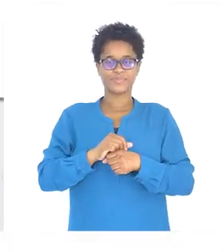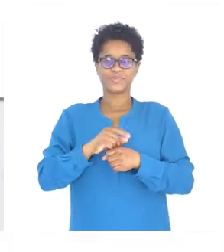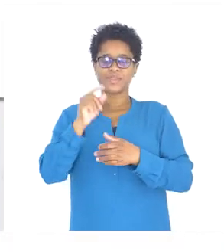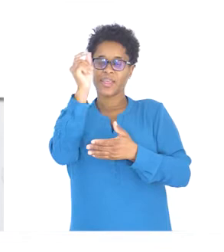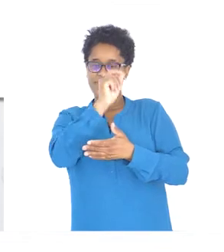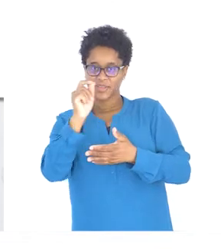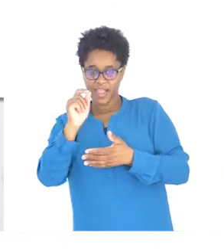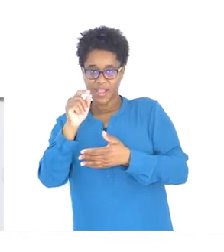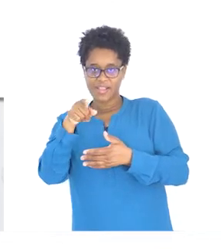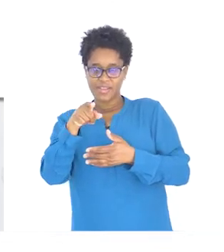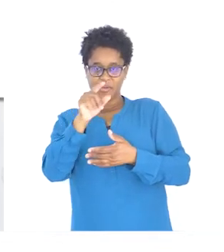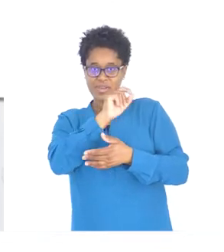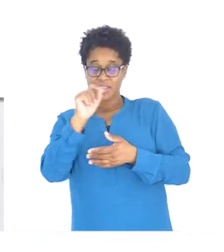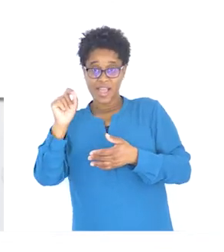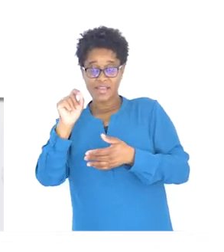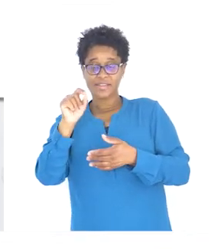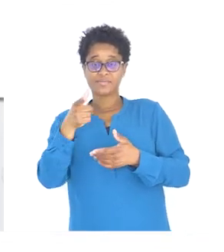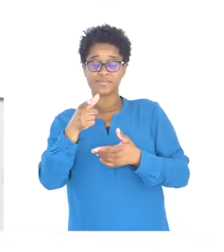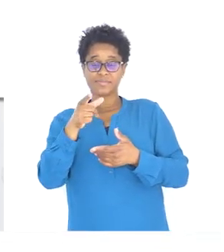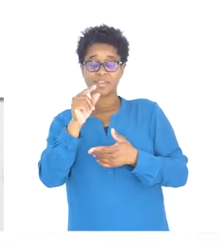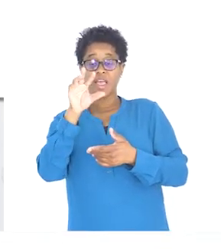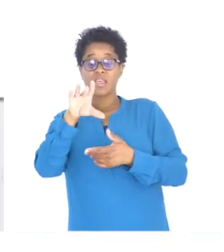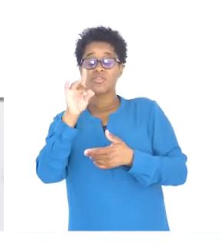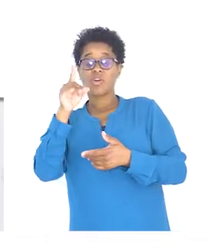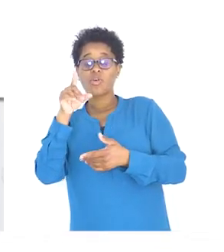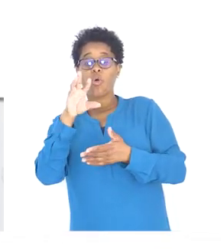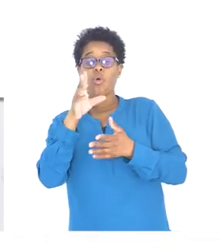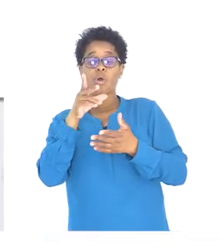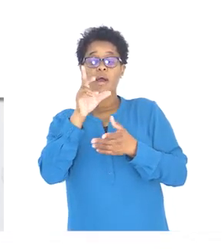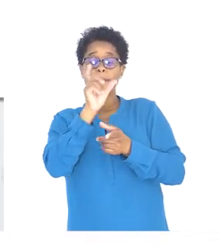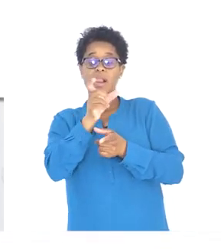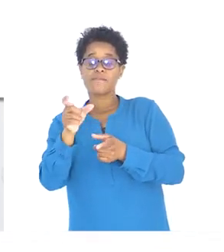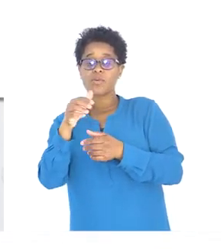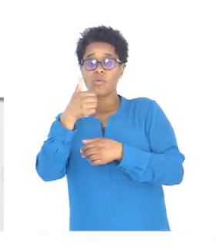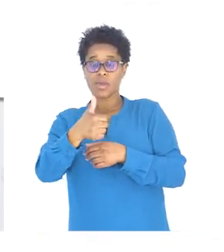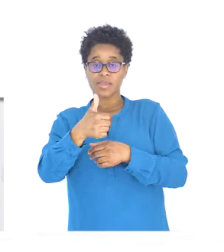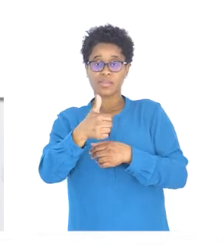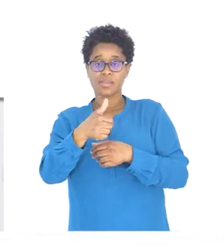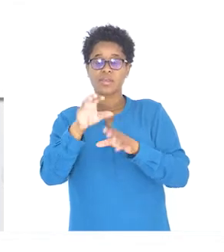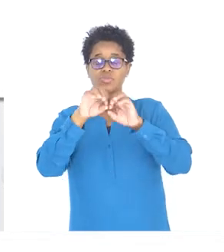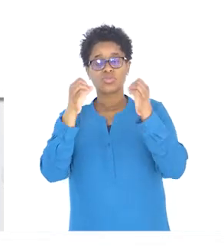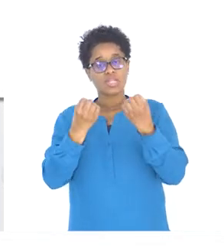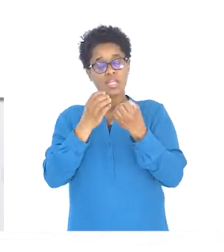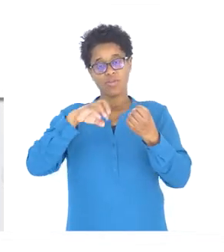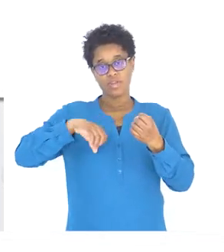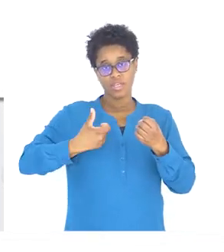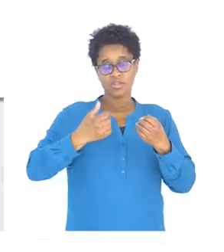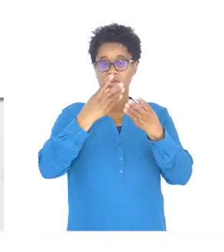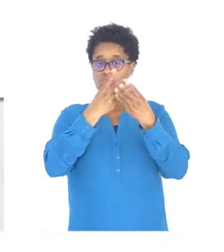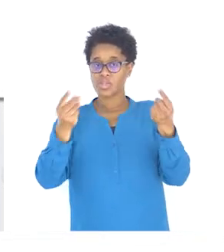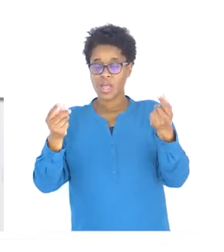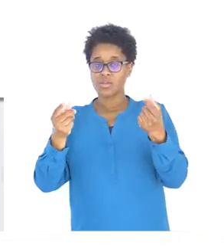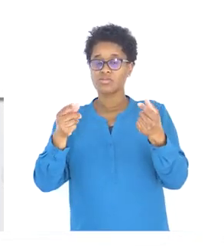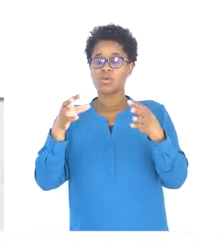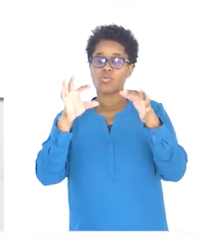Exercício 1. Assinale a opção correta. A sociedade cabo-verdiana é o resultado da